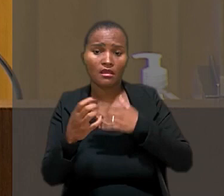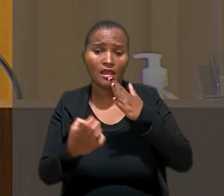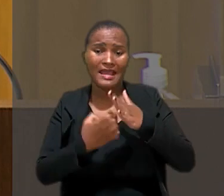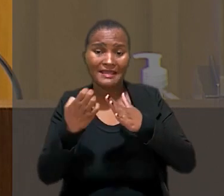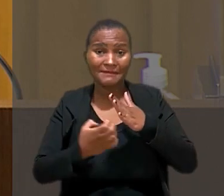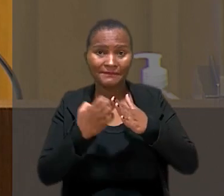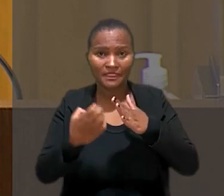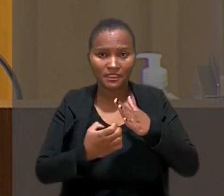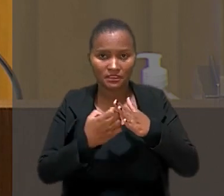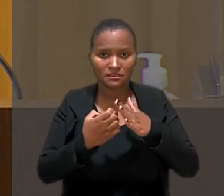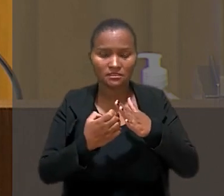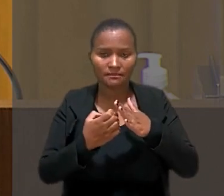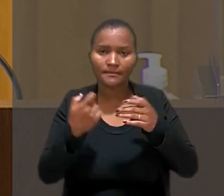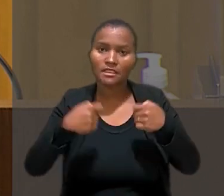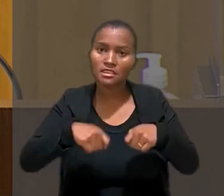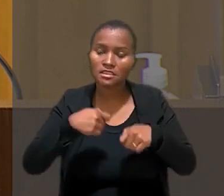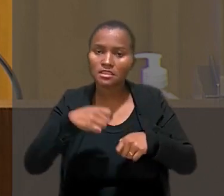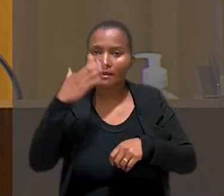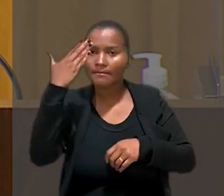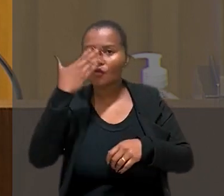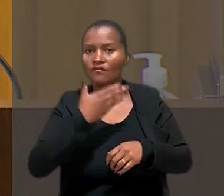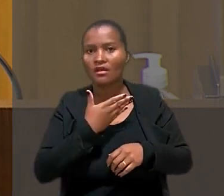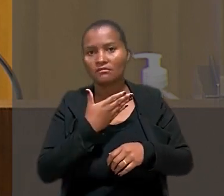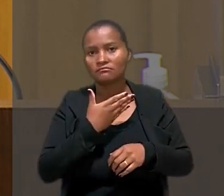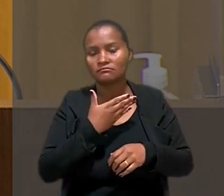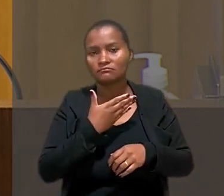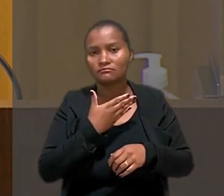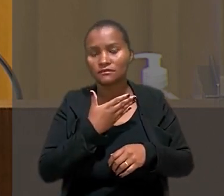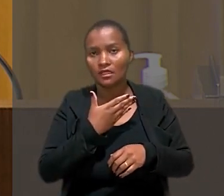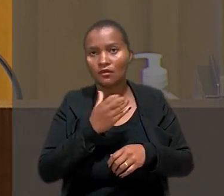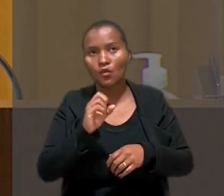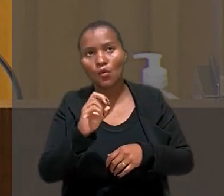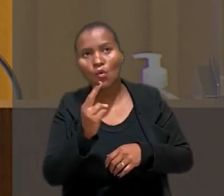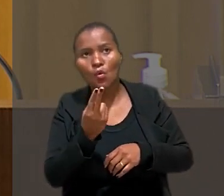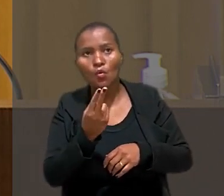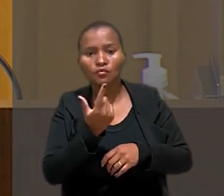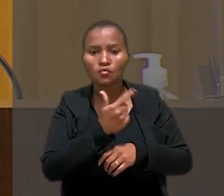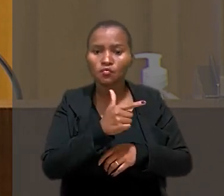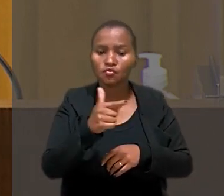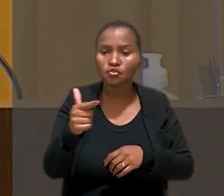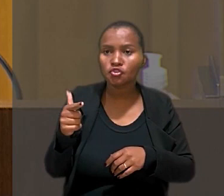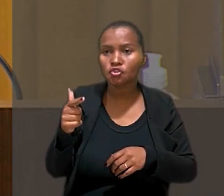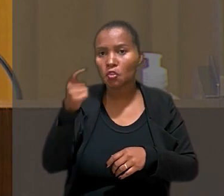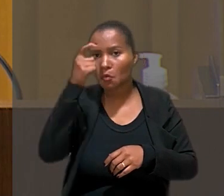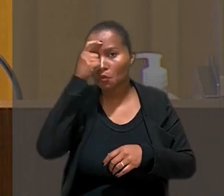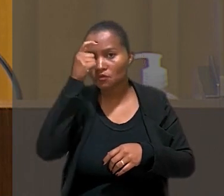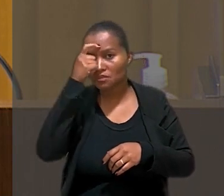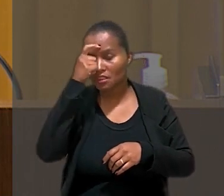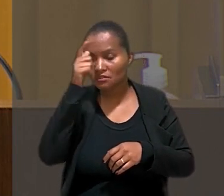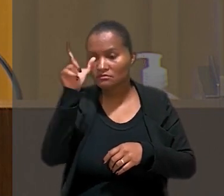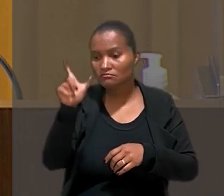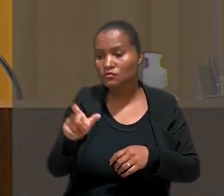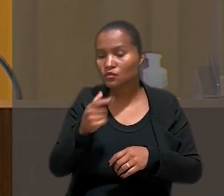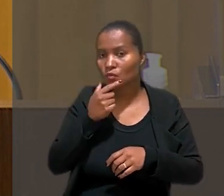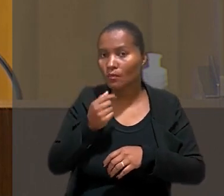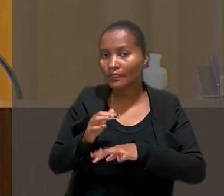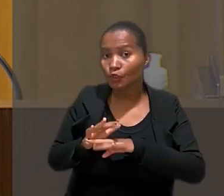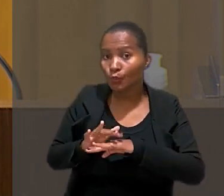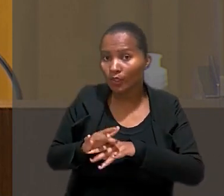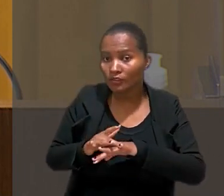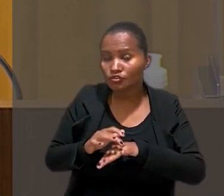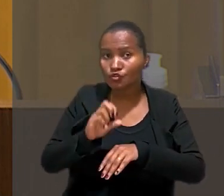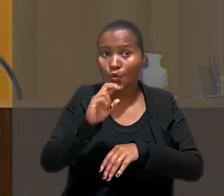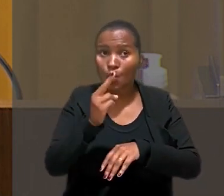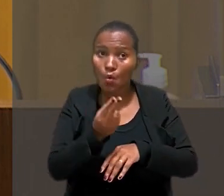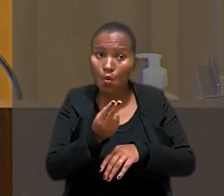empregador o ônus de comprovar que ou não tinha ciência da condição do empregado,